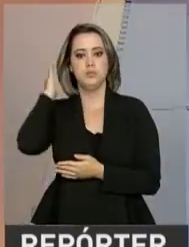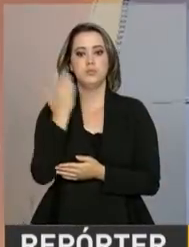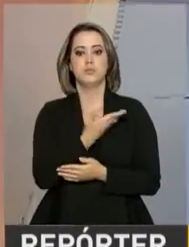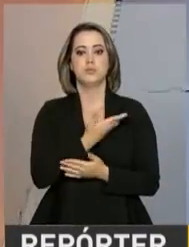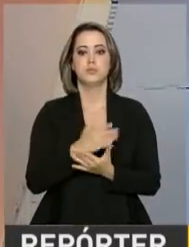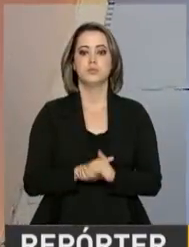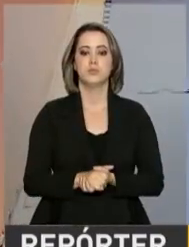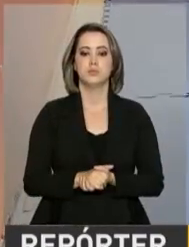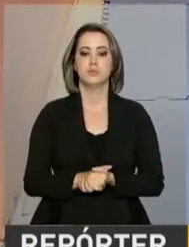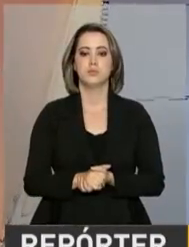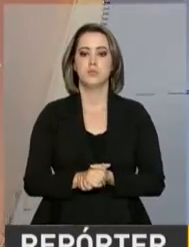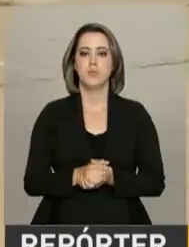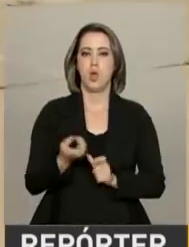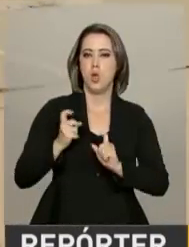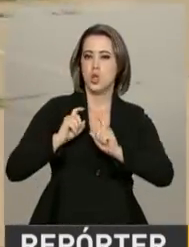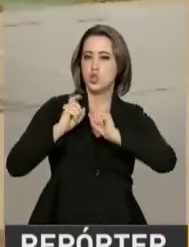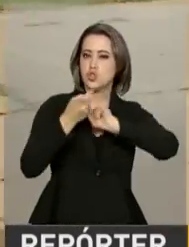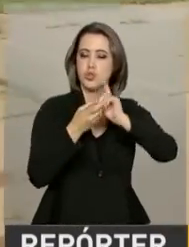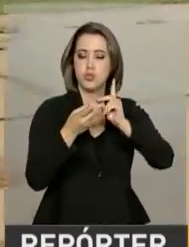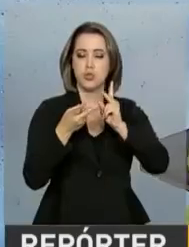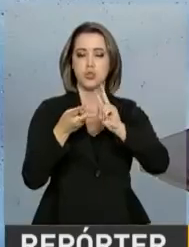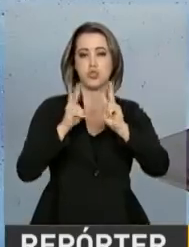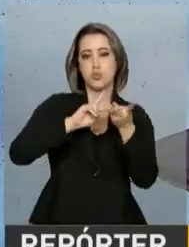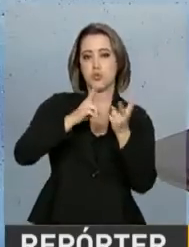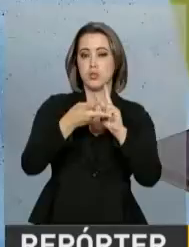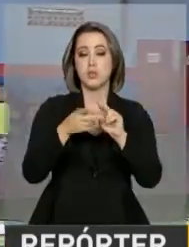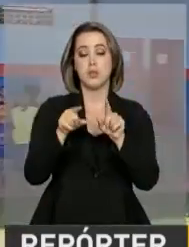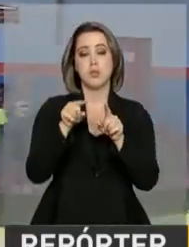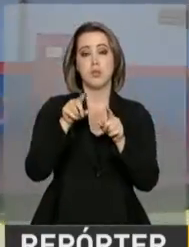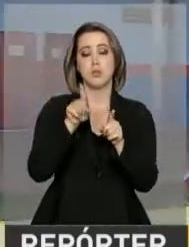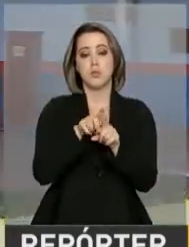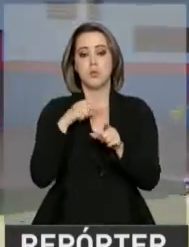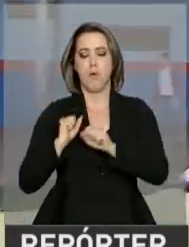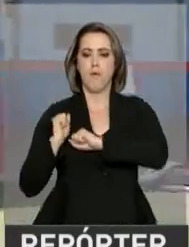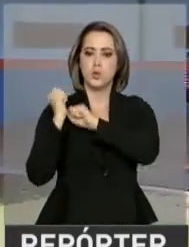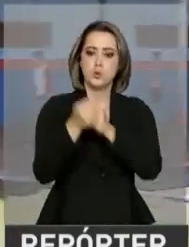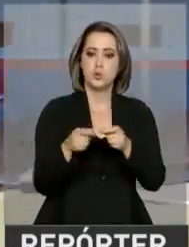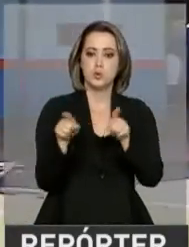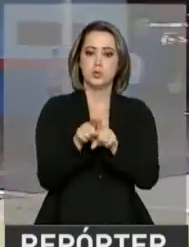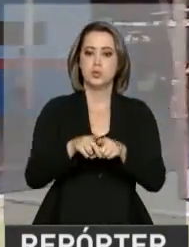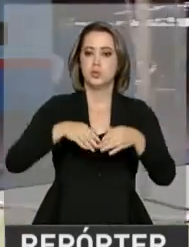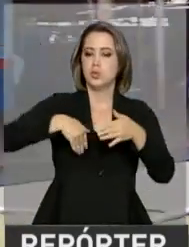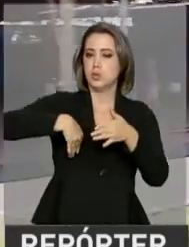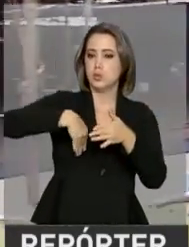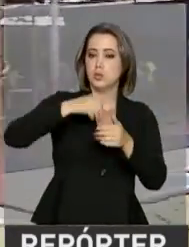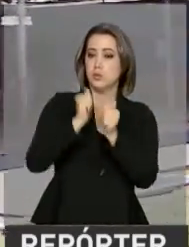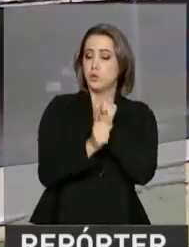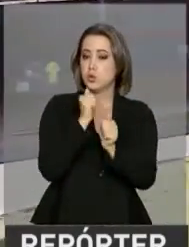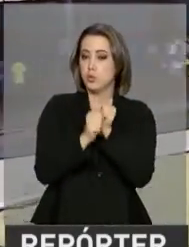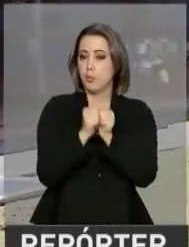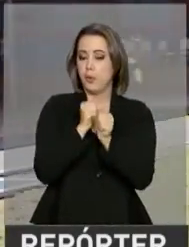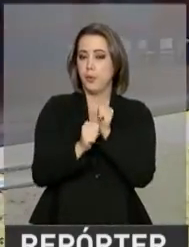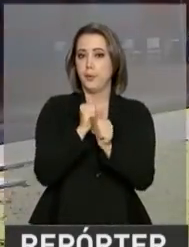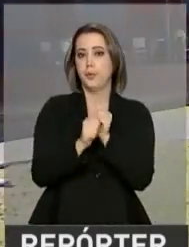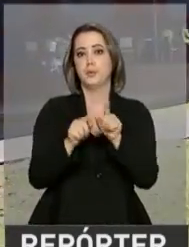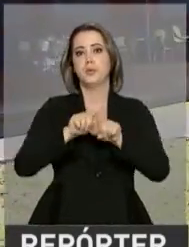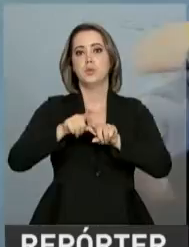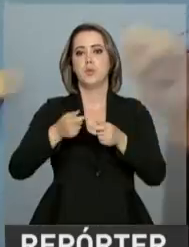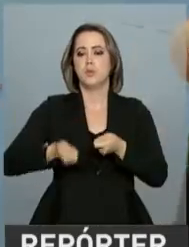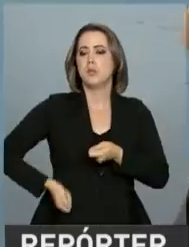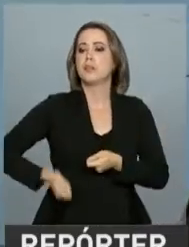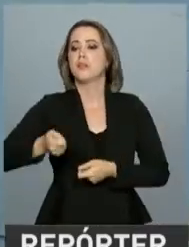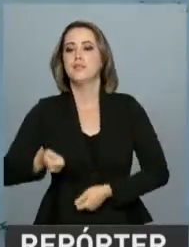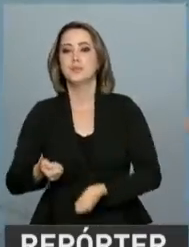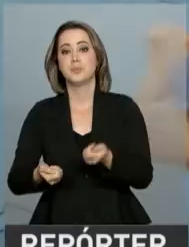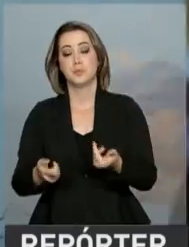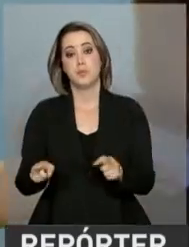o egito futebol tênis de mesa na associação viver na cidade estrutural região de brasília a